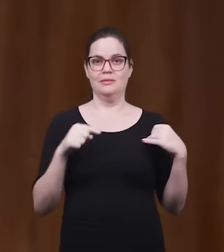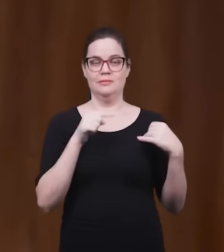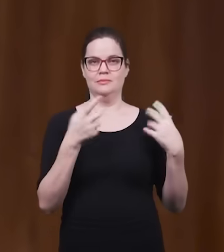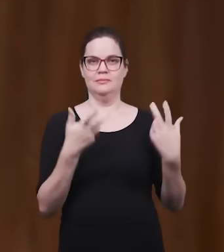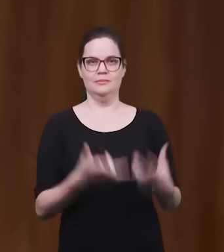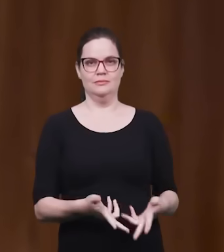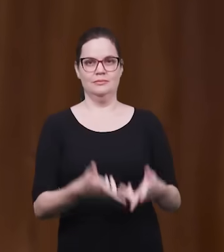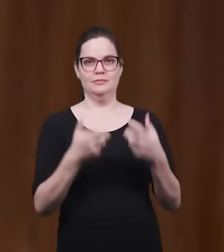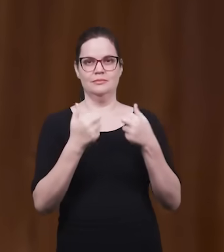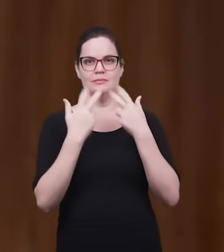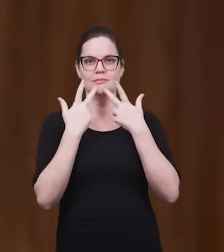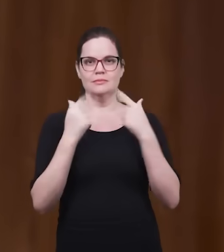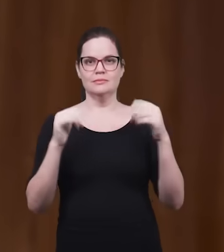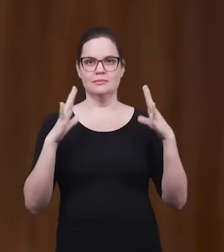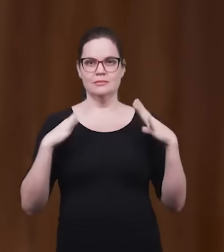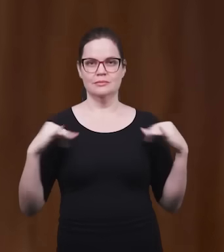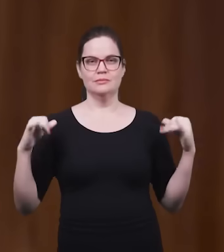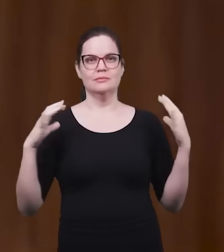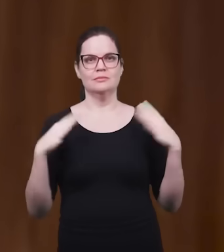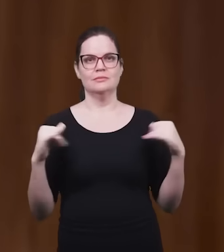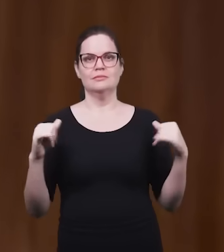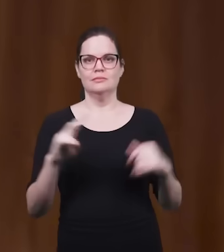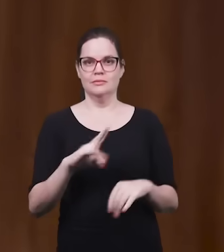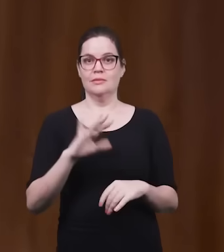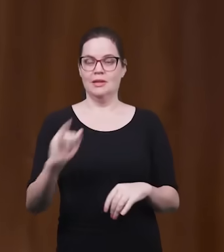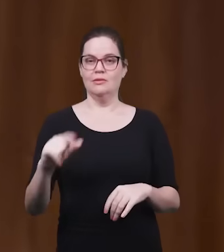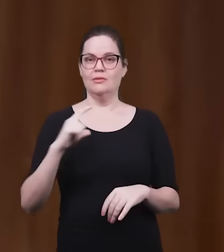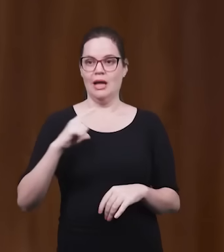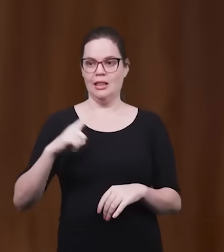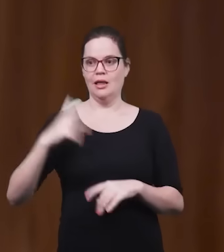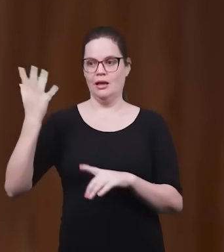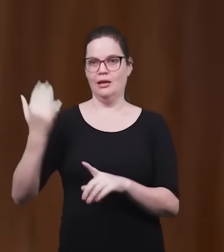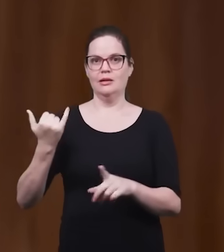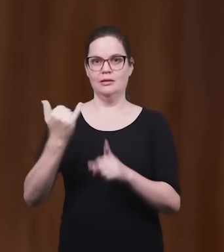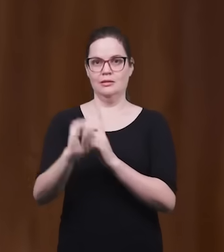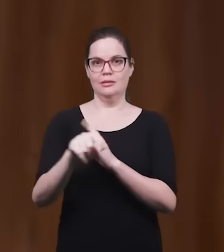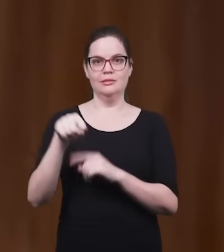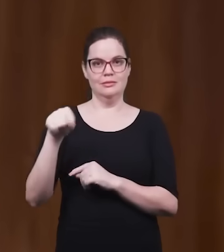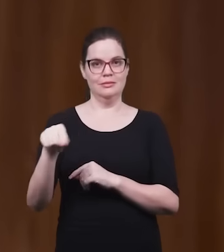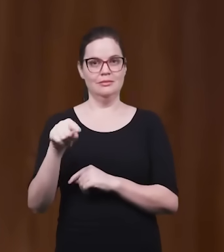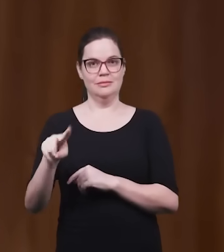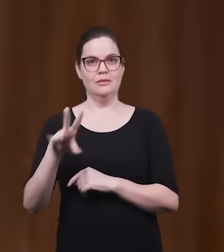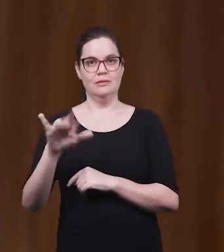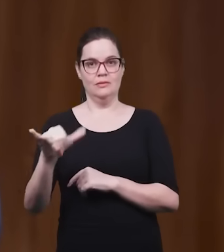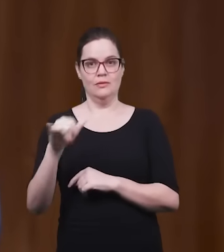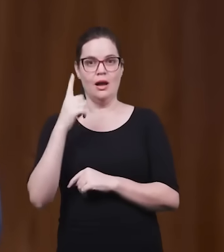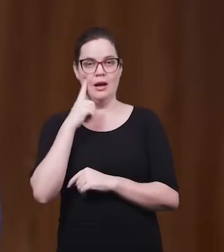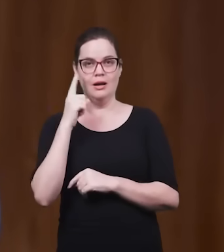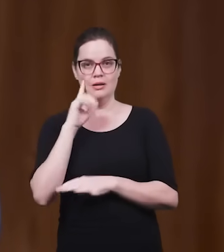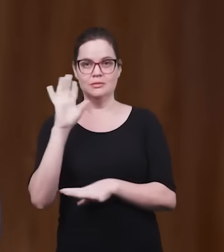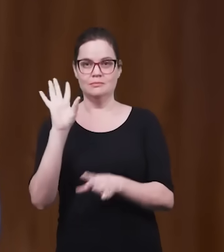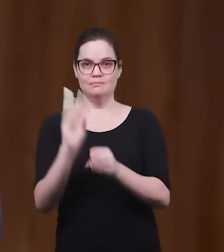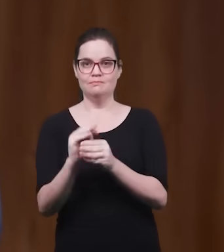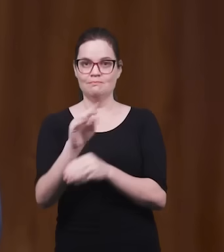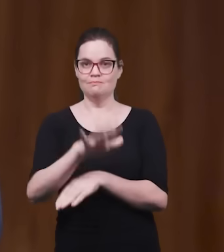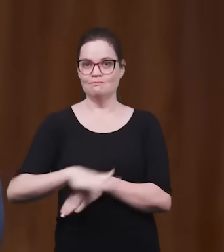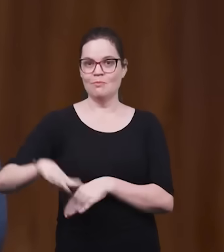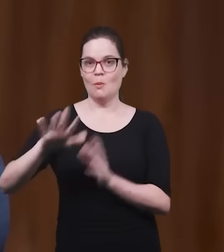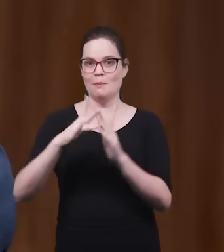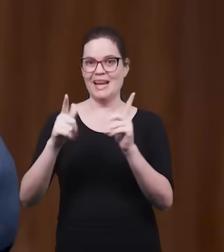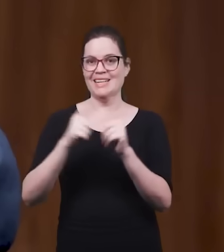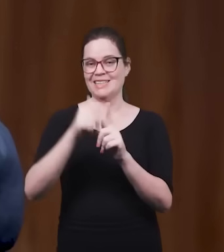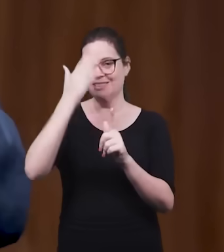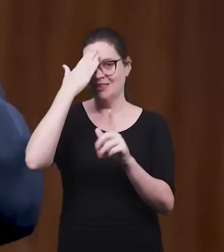que ele está falando em línguas como um sinal, porque vai haver uma palavra ali em cima daquilo ali para a